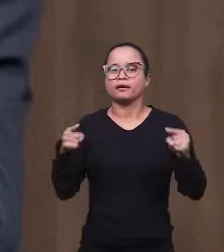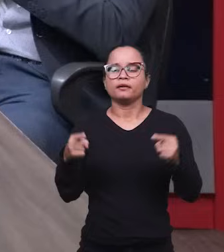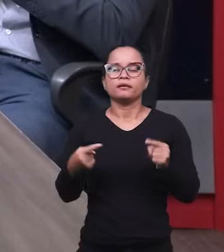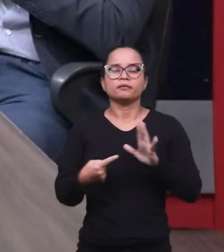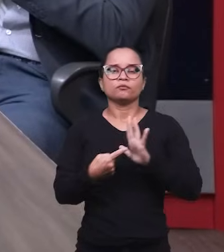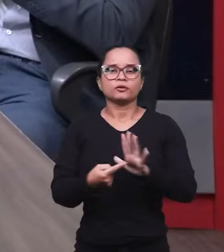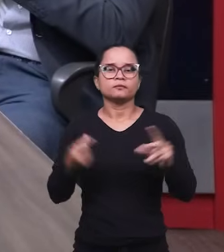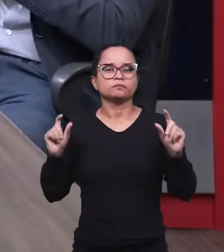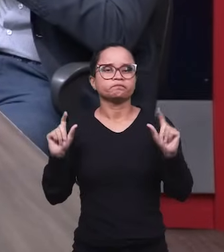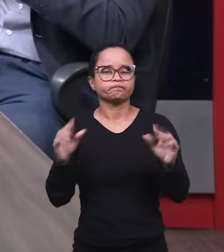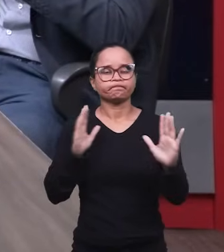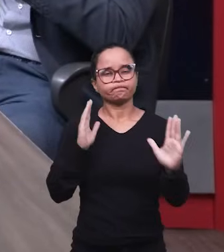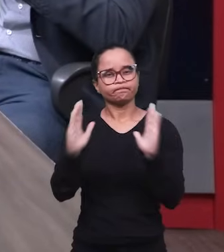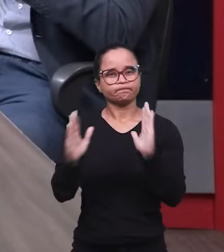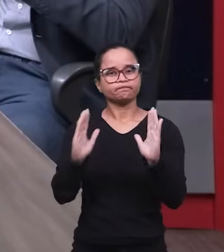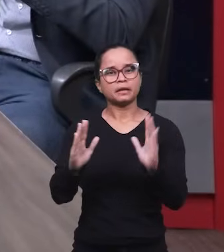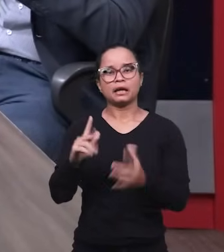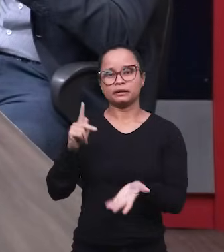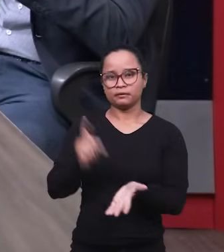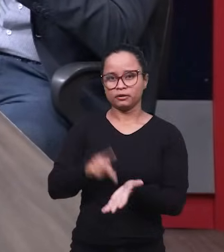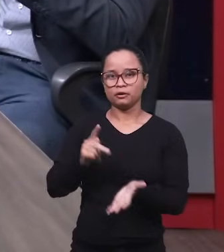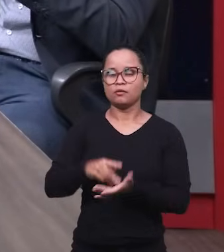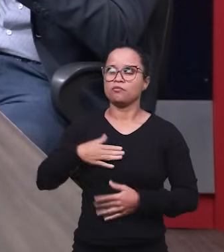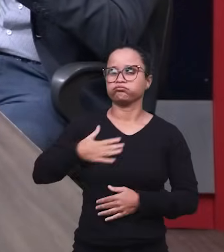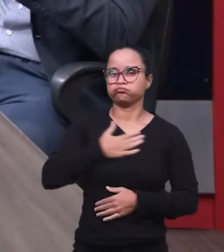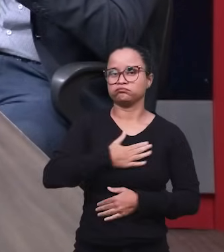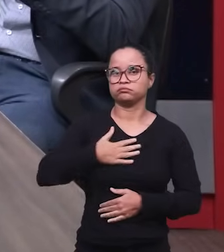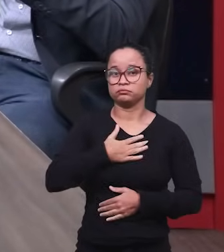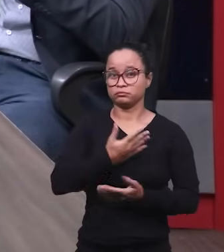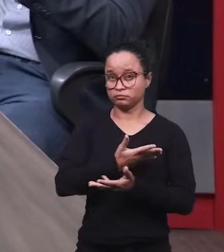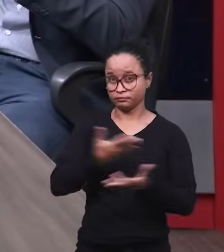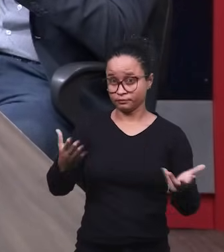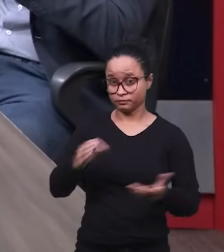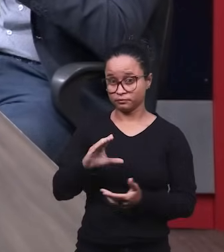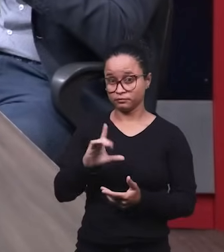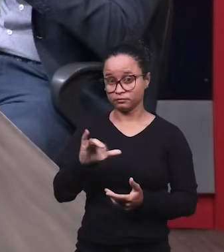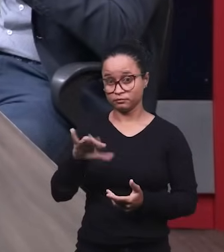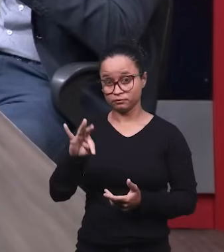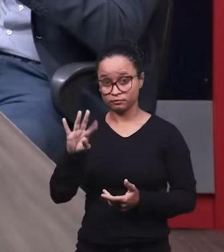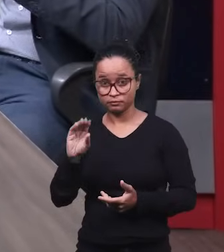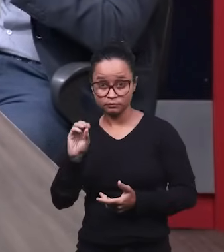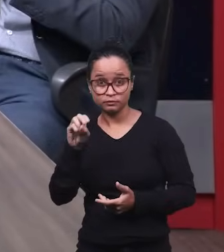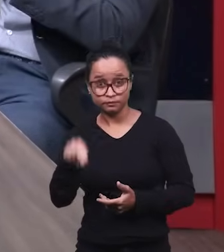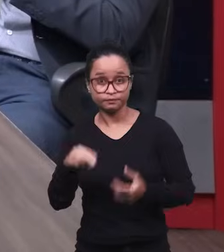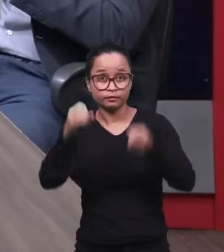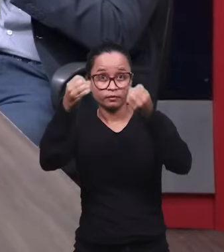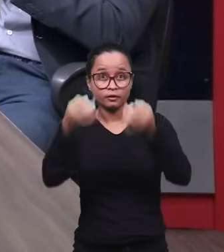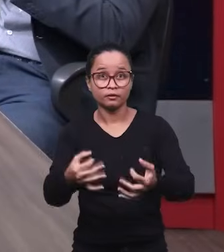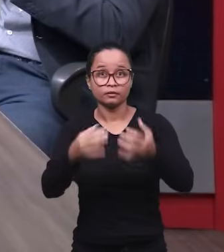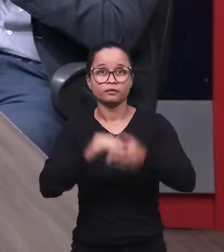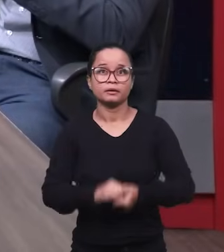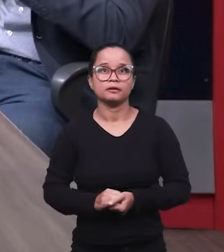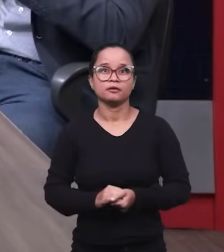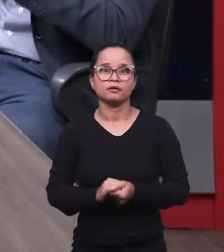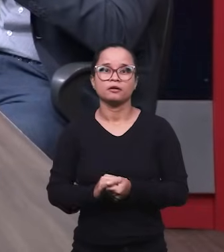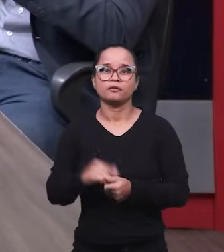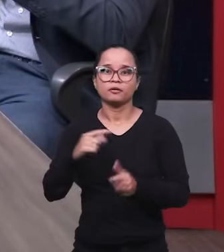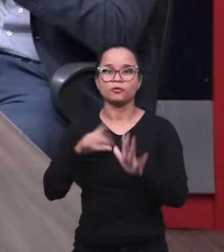tempo. E, na verdade, eu queria, Cleiton, professor Cleiton, que você pudesse falar para nós, fazer